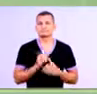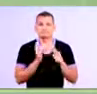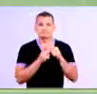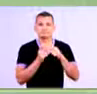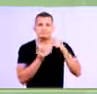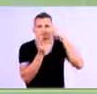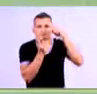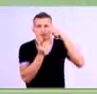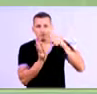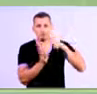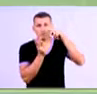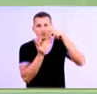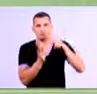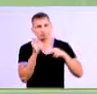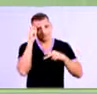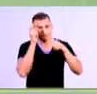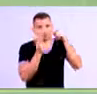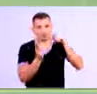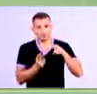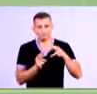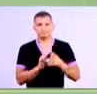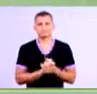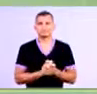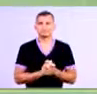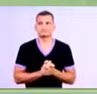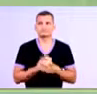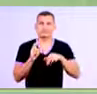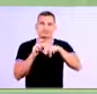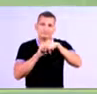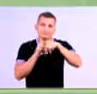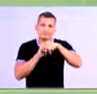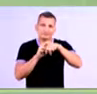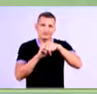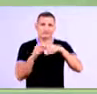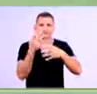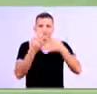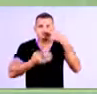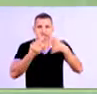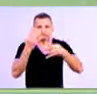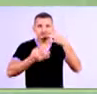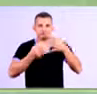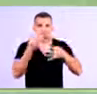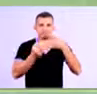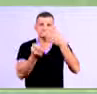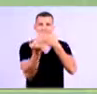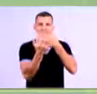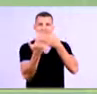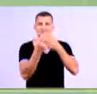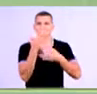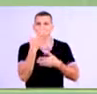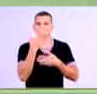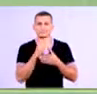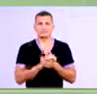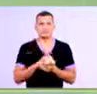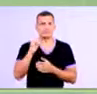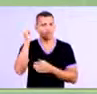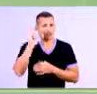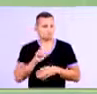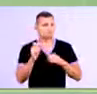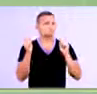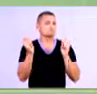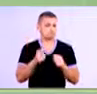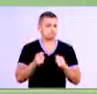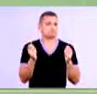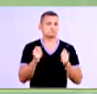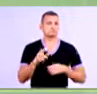junto com as outras cores. A caneta verde, ela se confunde com o fundo. A caneta azul até que poderia ser utilizada